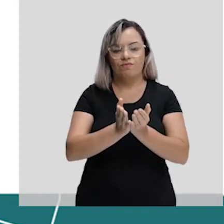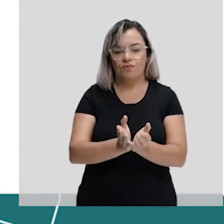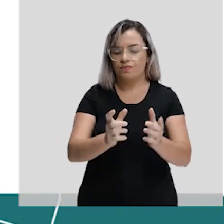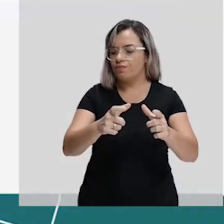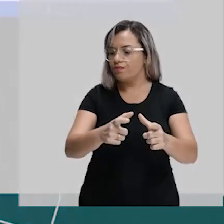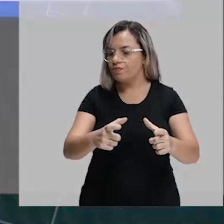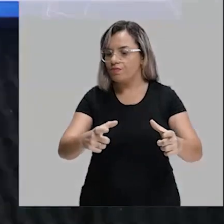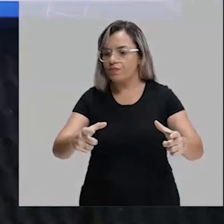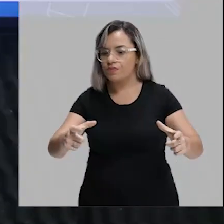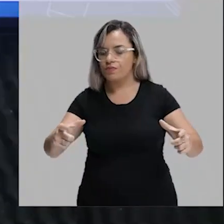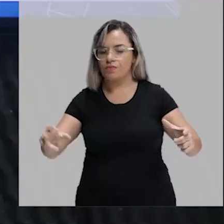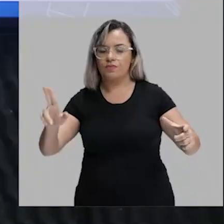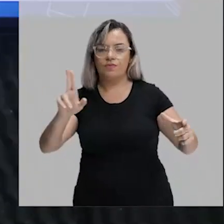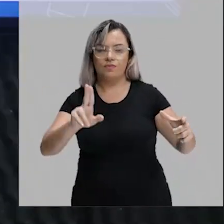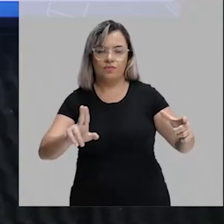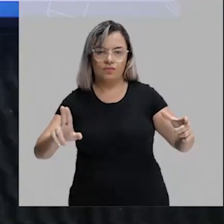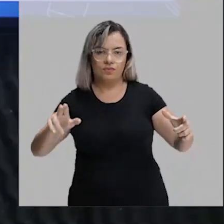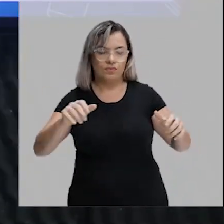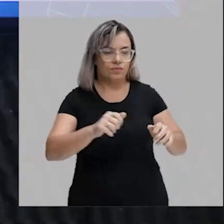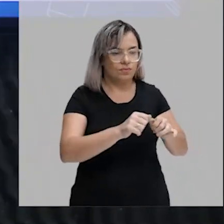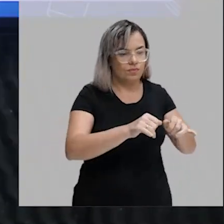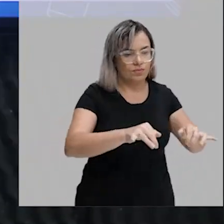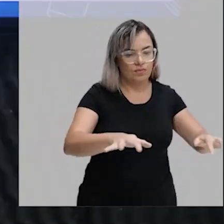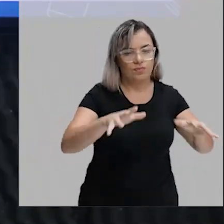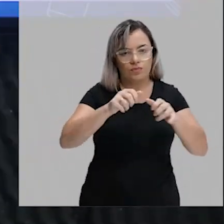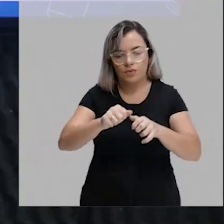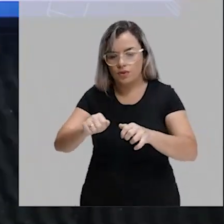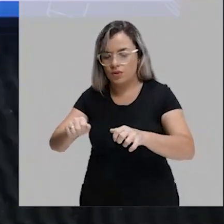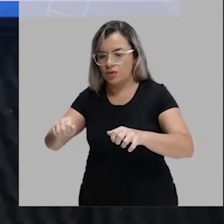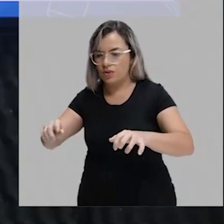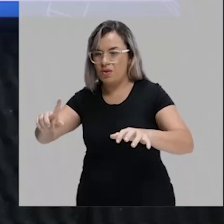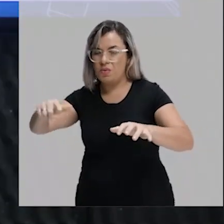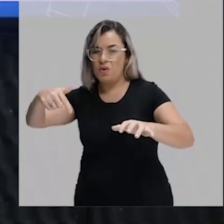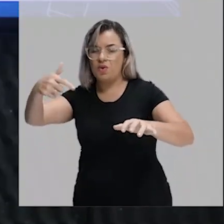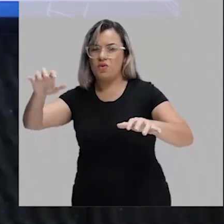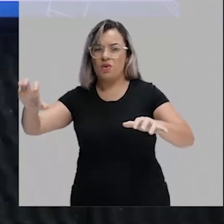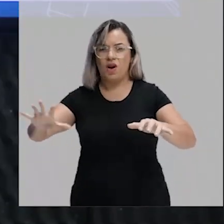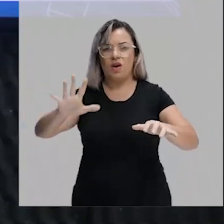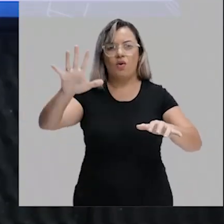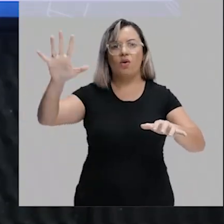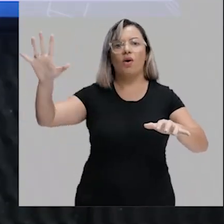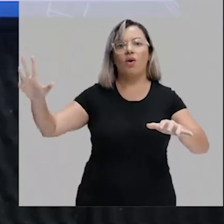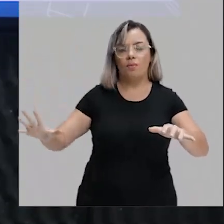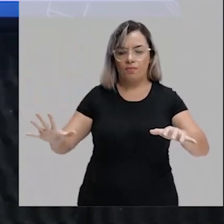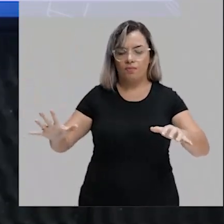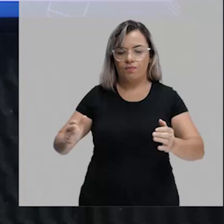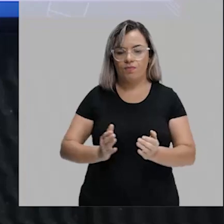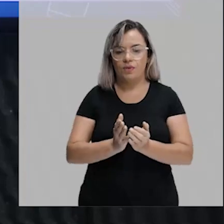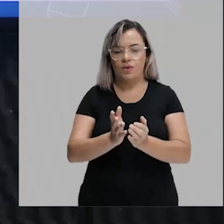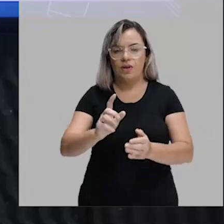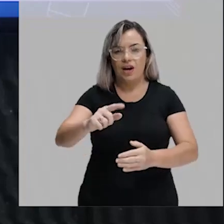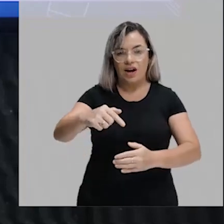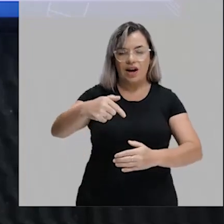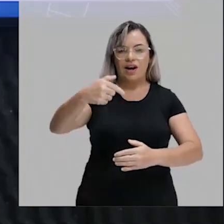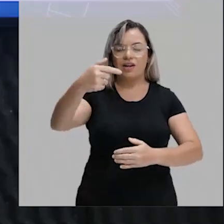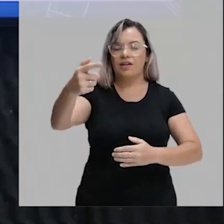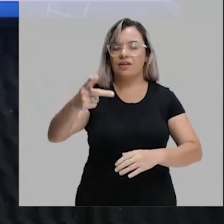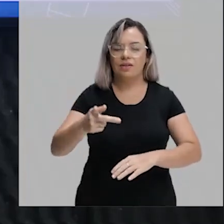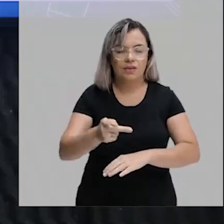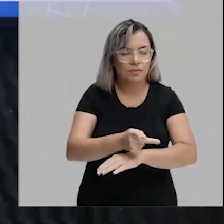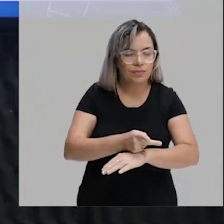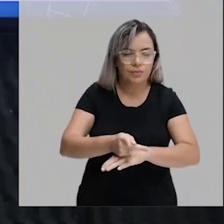em relação a essa expansão fora da Europa, a essa expansão em busca de um